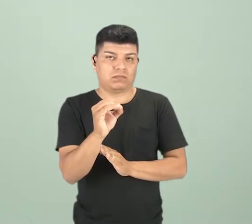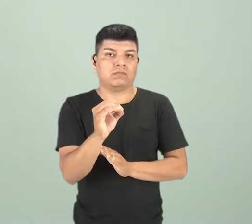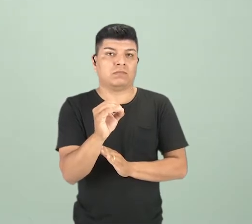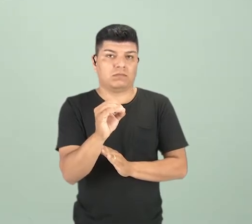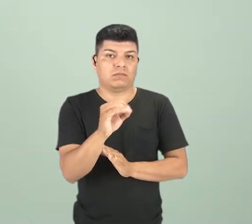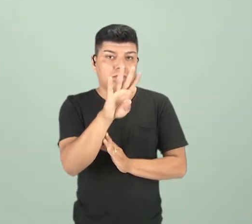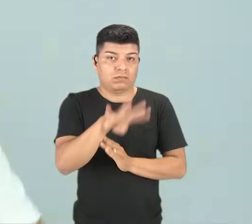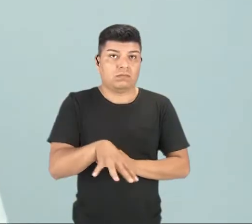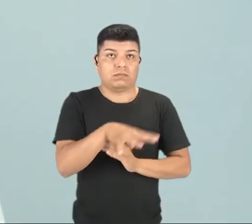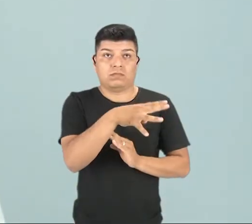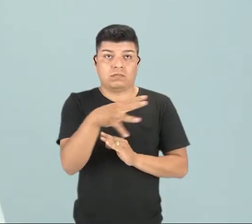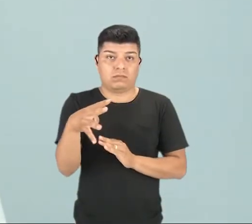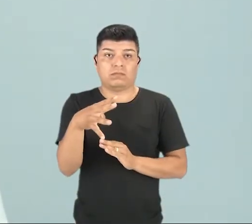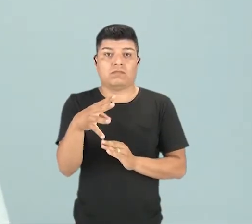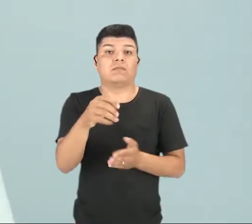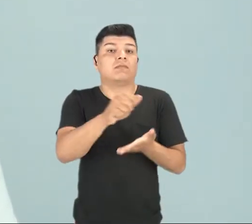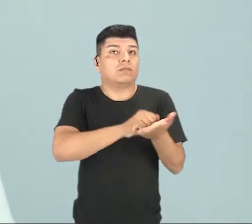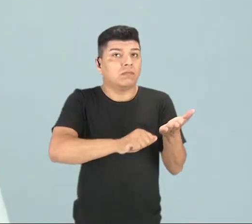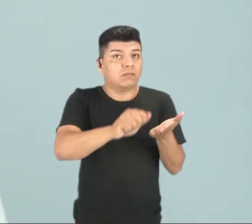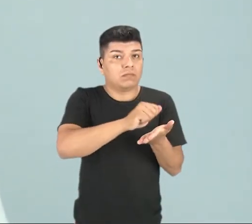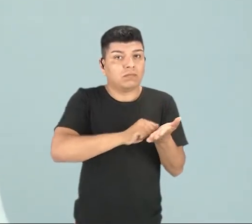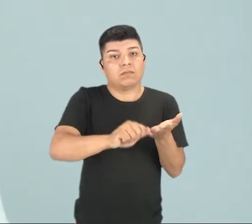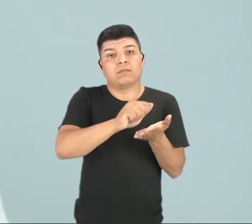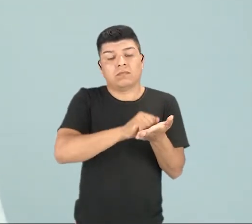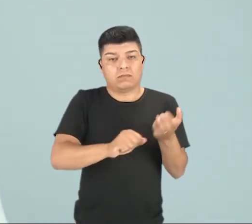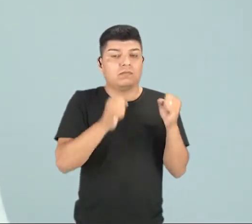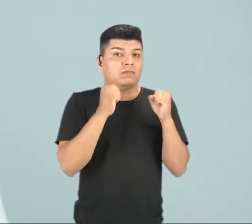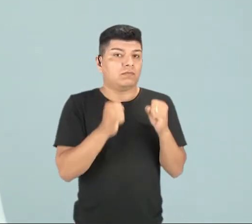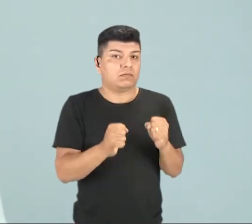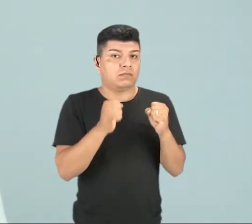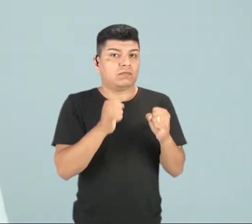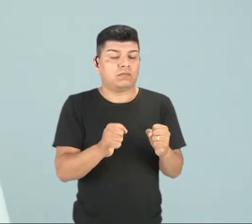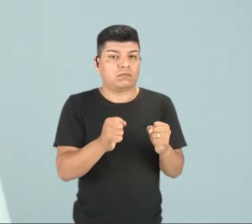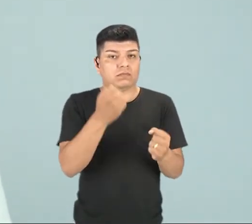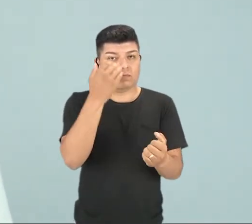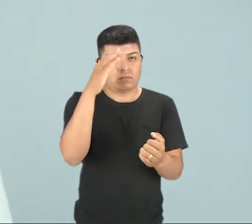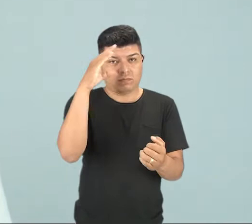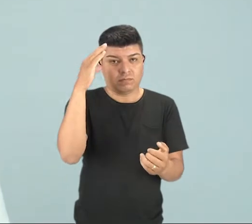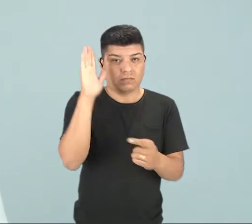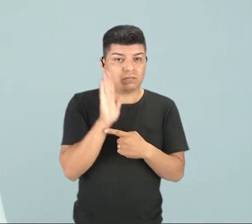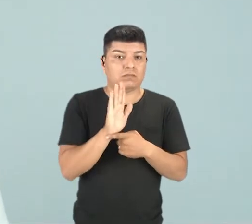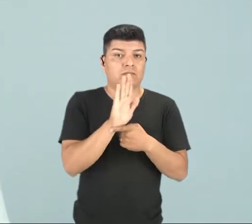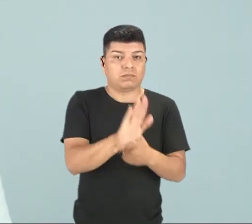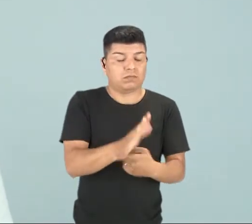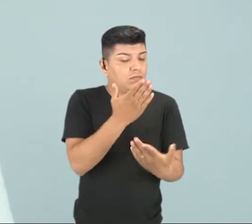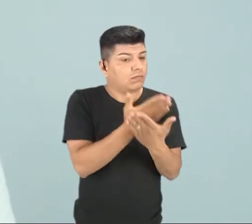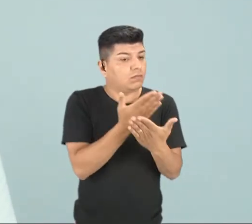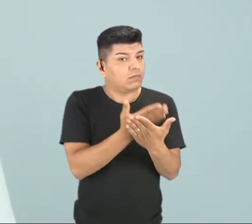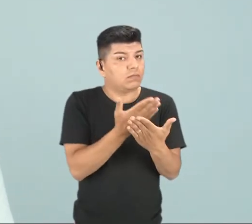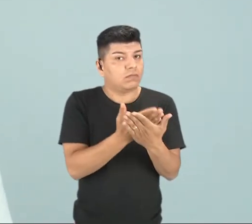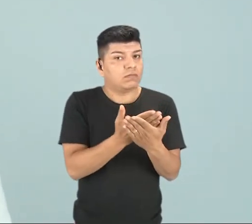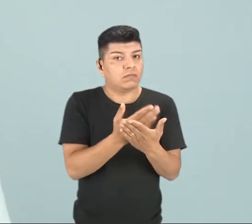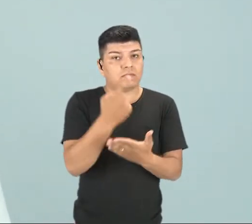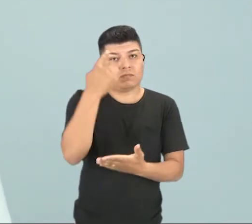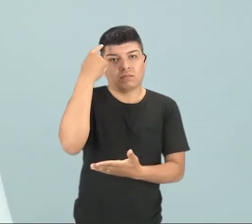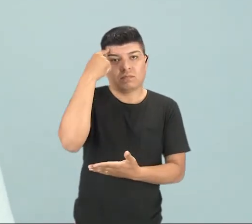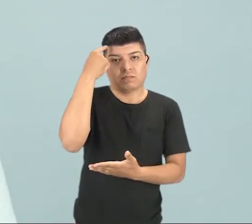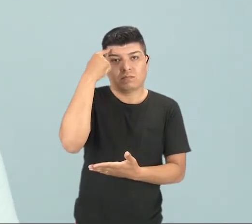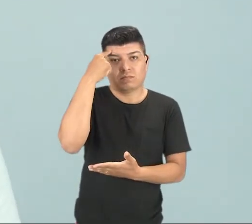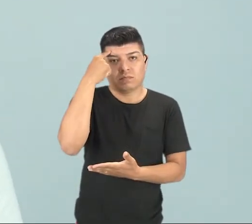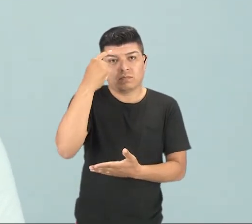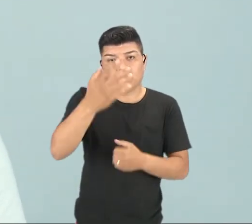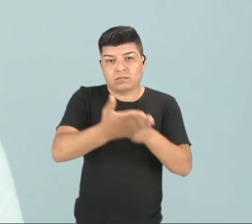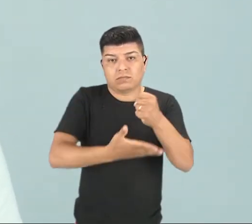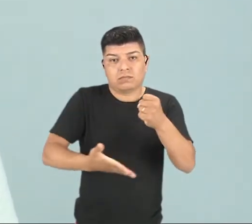esquemazinho vocês podem até copiar para poder auxiliar nos estudos, tá? Então é um mapazinho mental onde vocês têm a